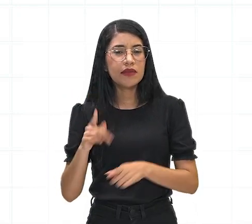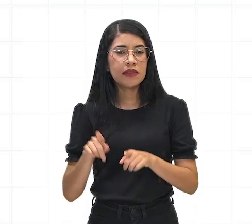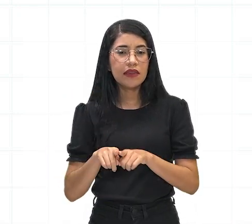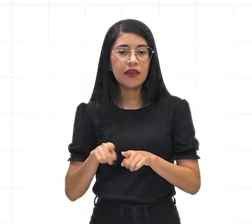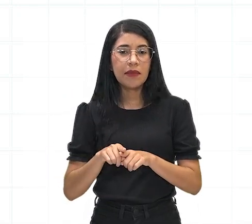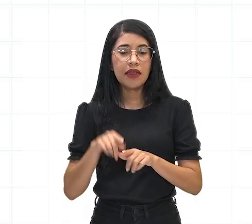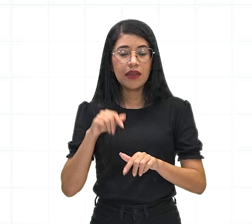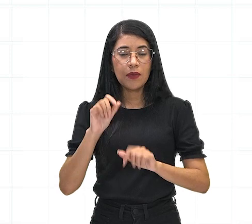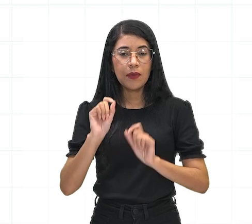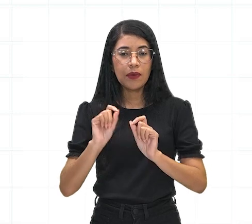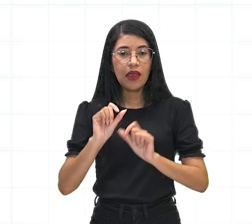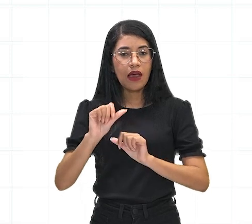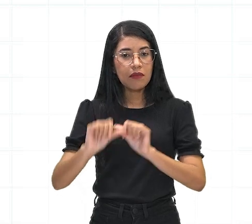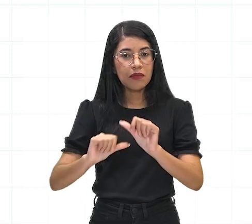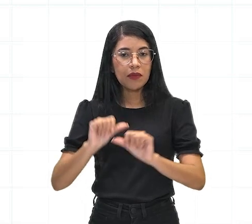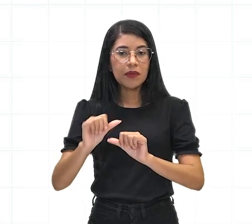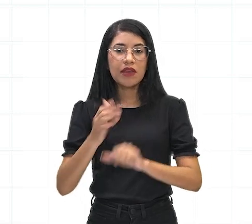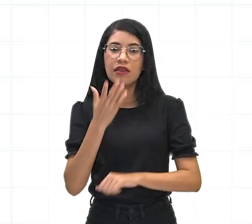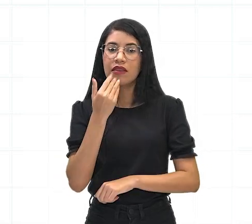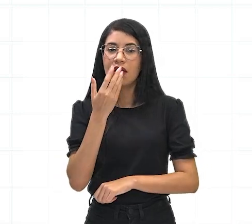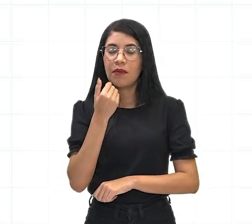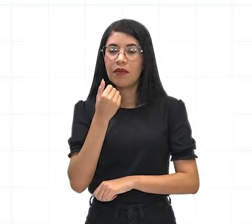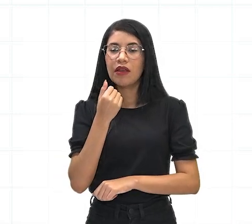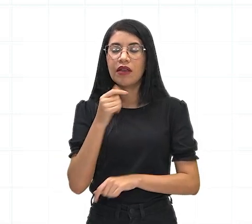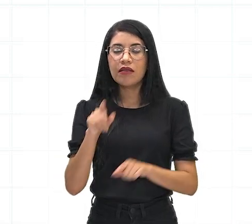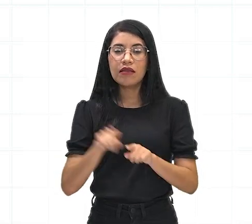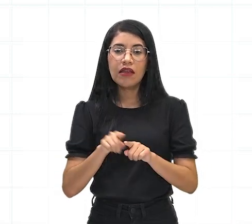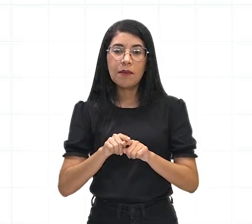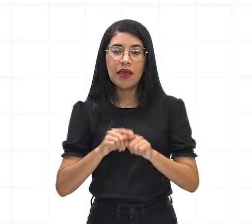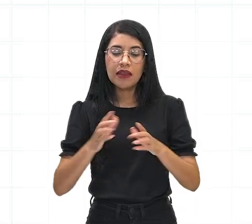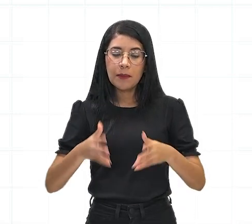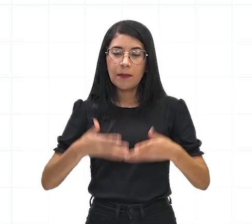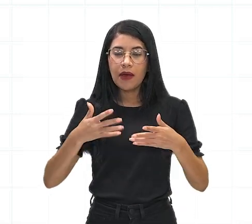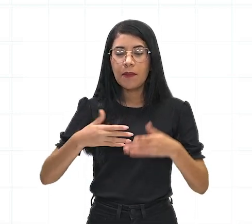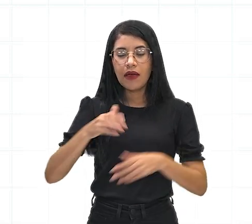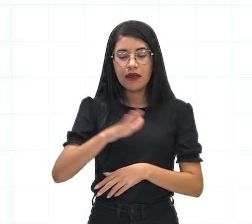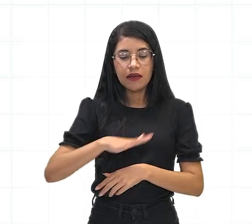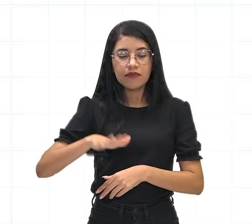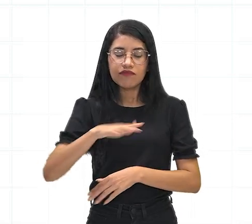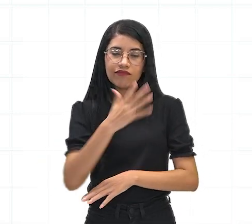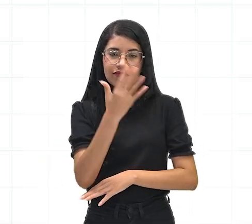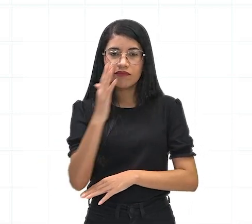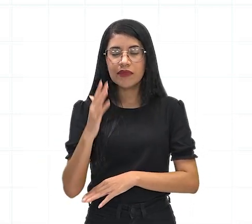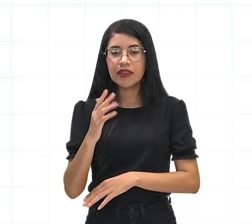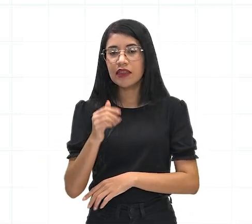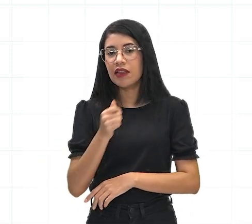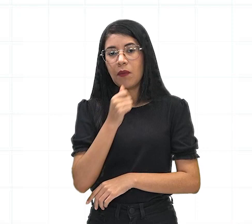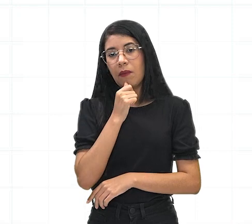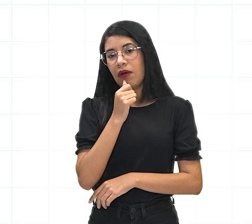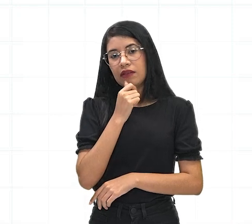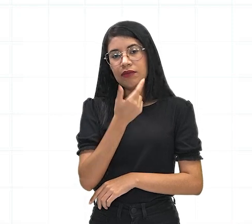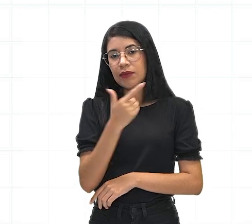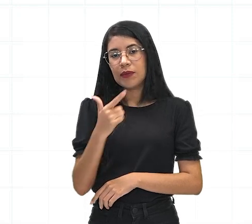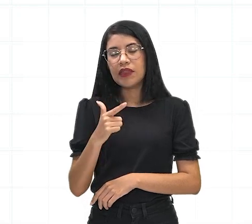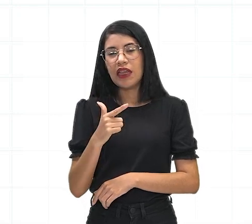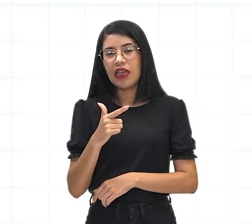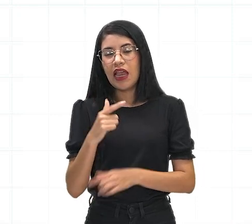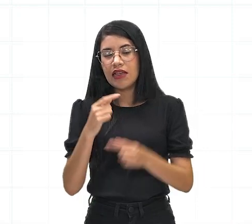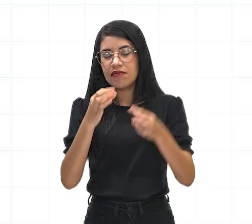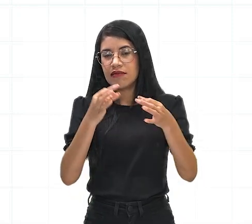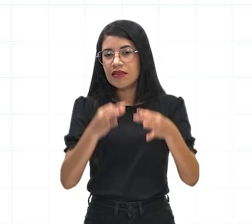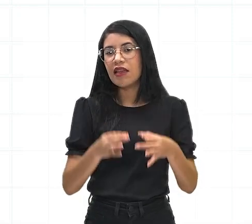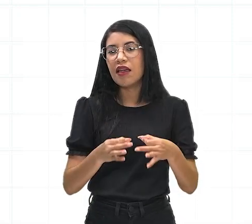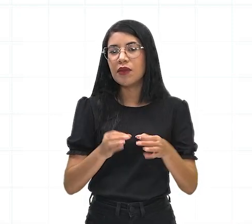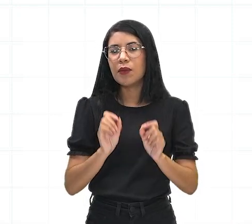e entre elas a mudança na alimentação e nos estímulos ambientais. Então ainda não existe ali um